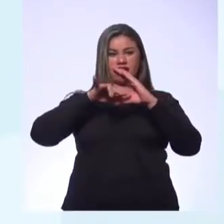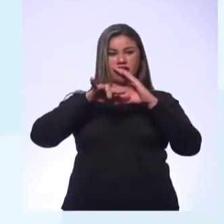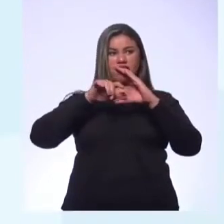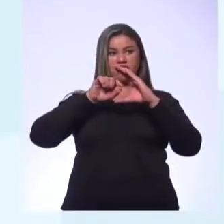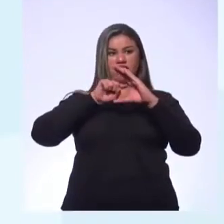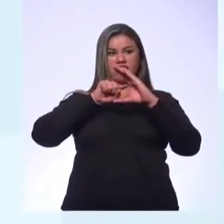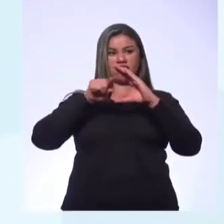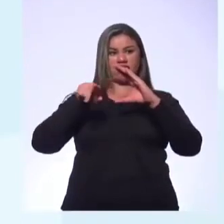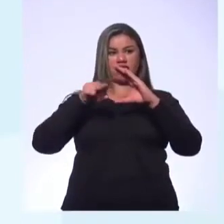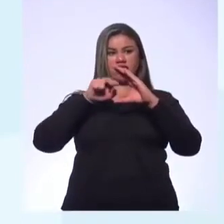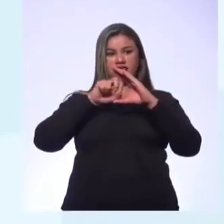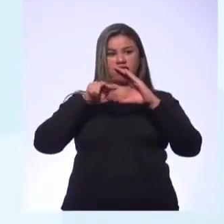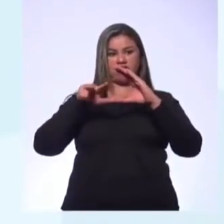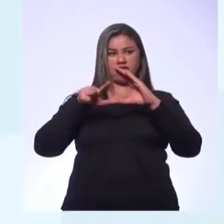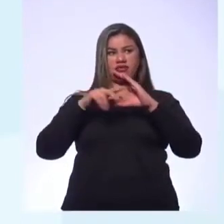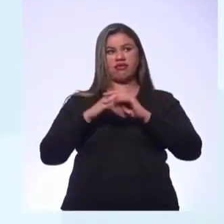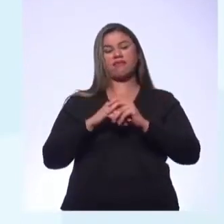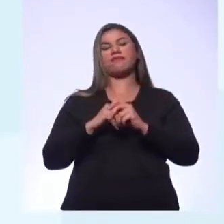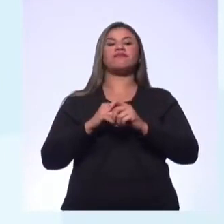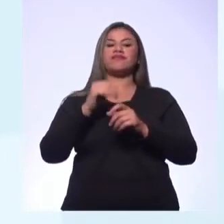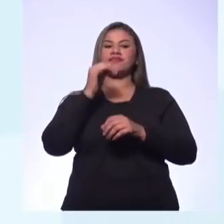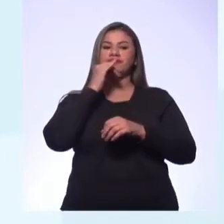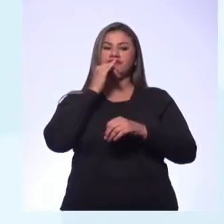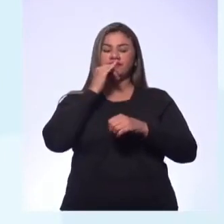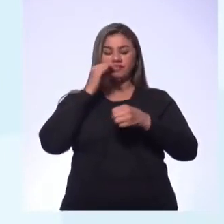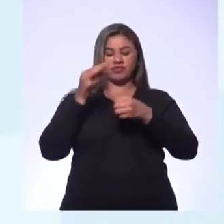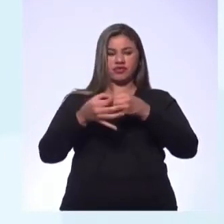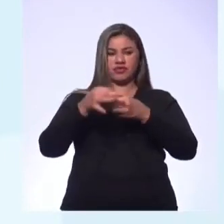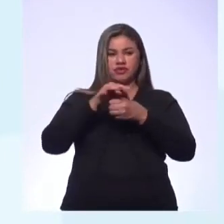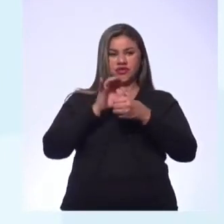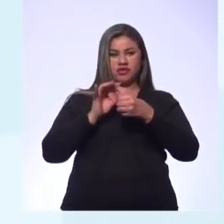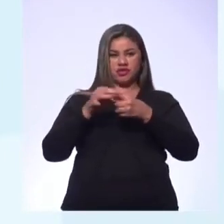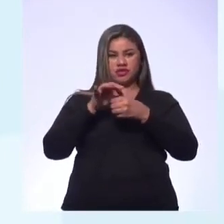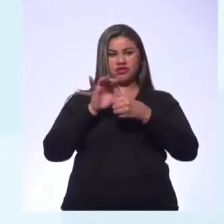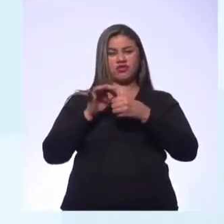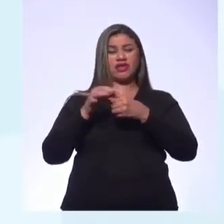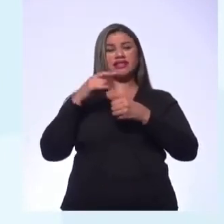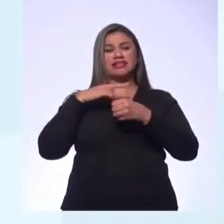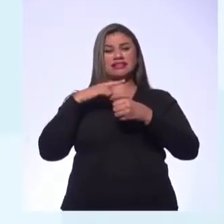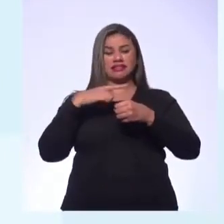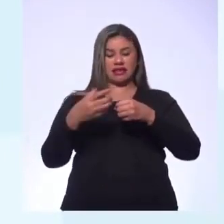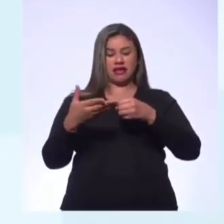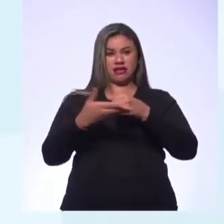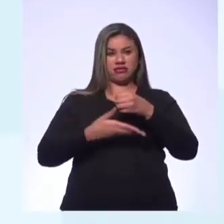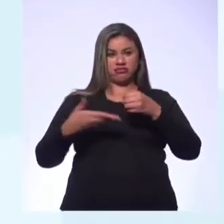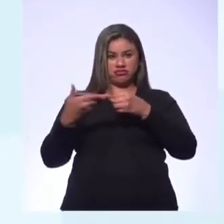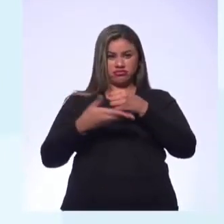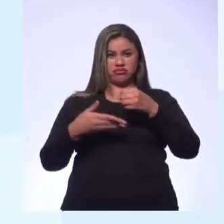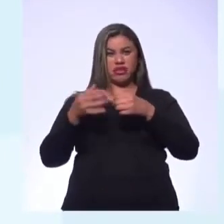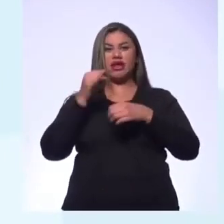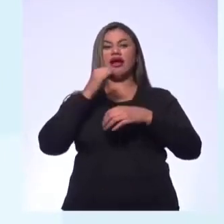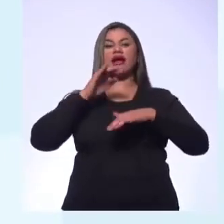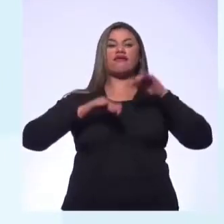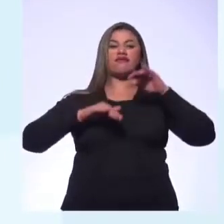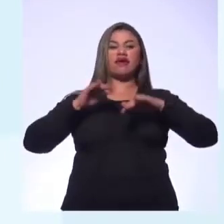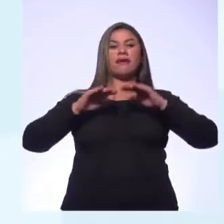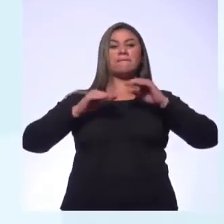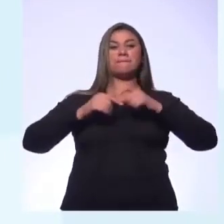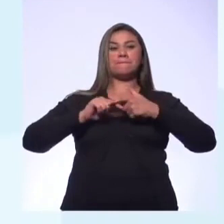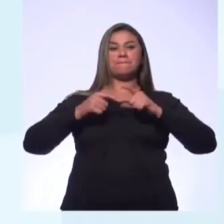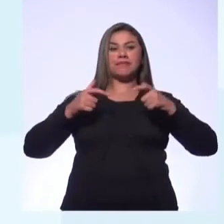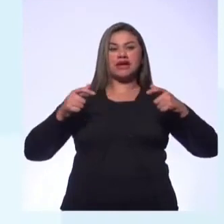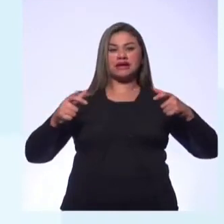A célula do seu corpo, ela é muito cheia de estruturas, e é bem maior, às vezes chega a ser centenas de vezes maior, do que uma